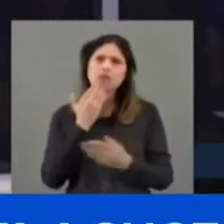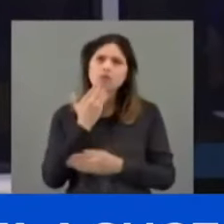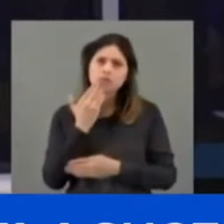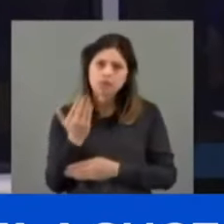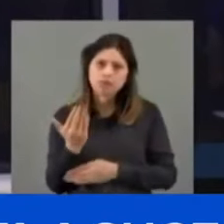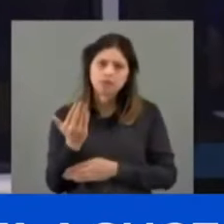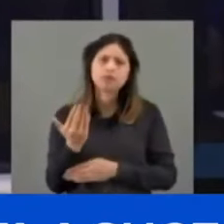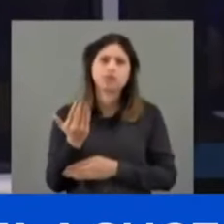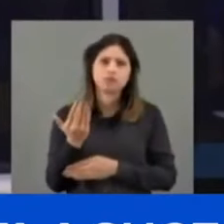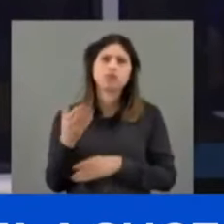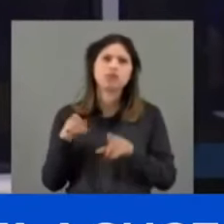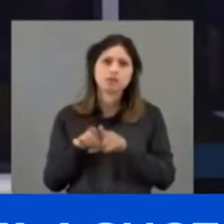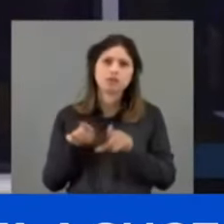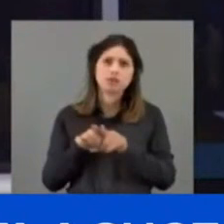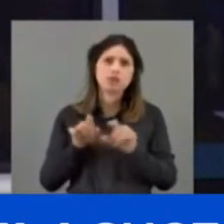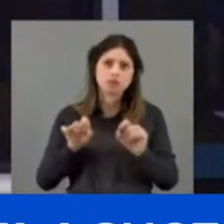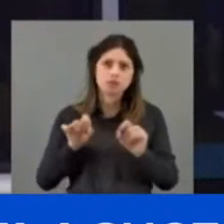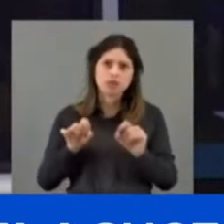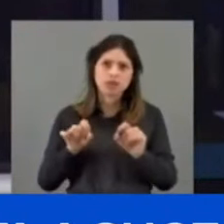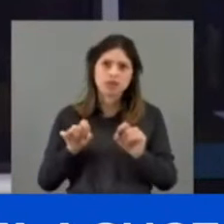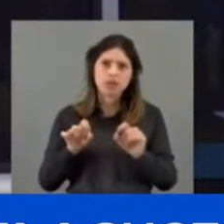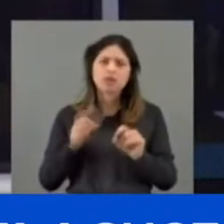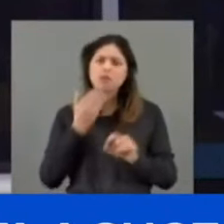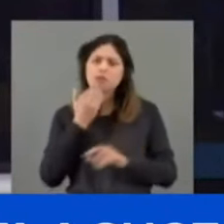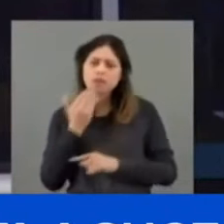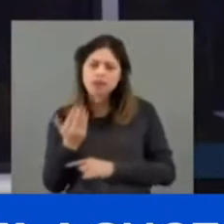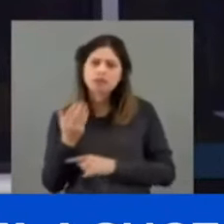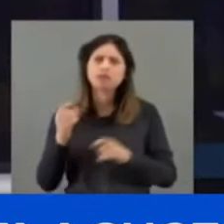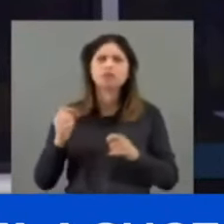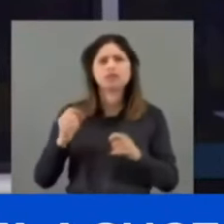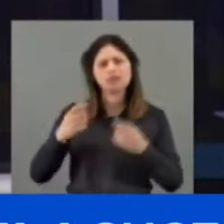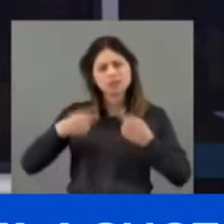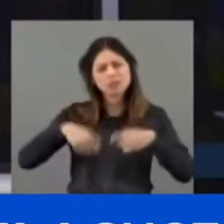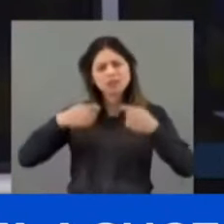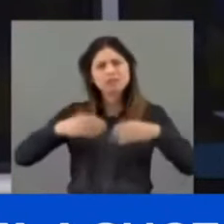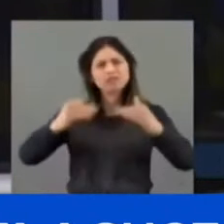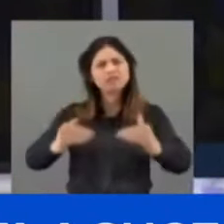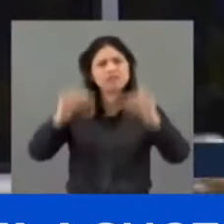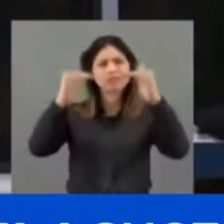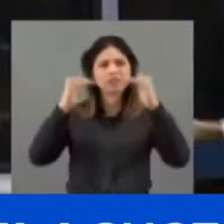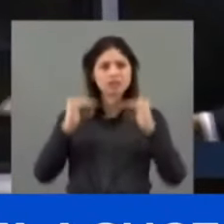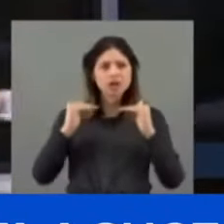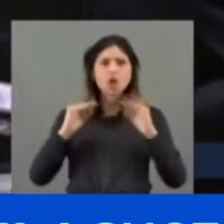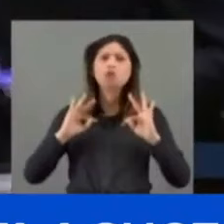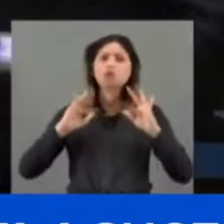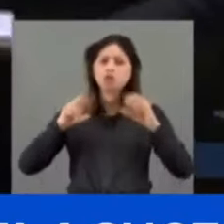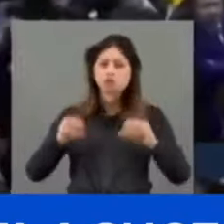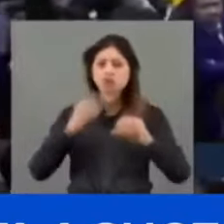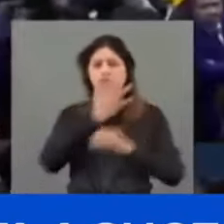preferido dele não é o que está com mais chance, eu acho que ele adere ao Marcos